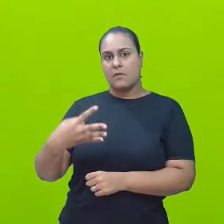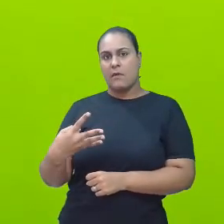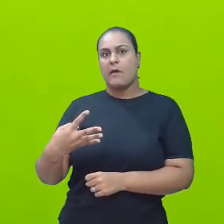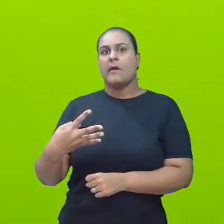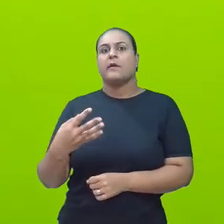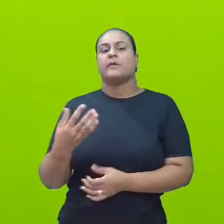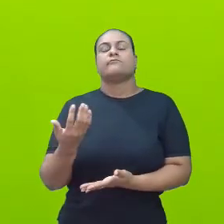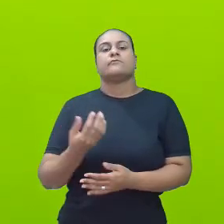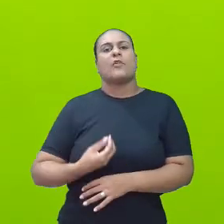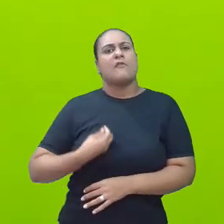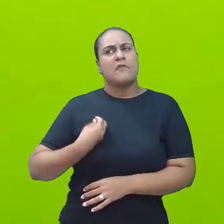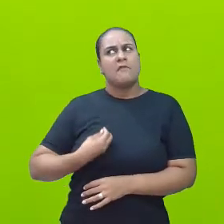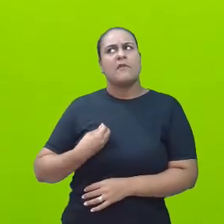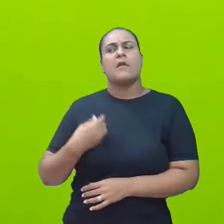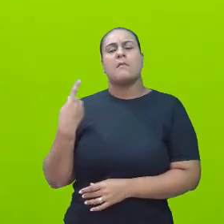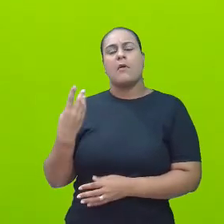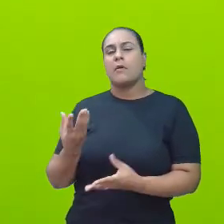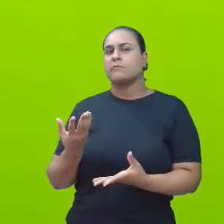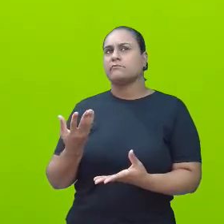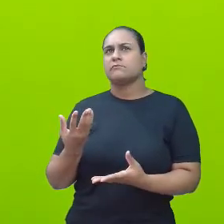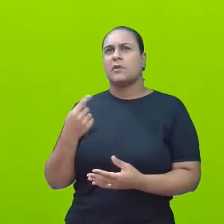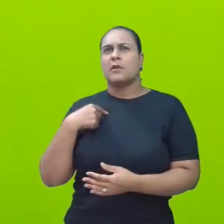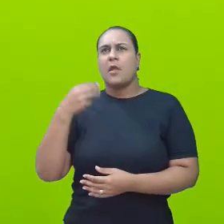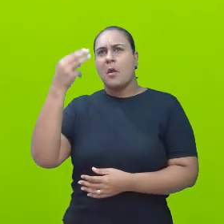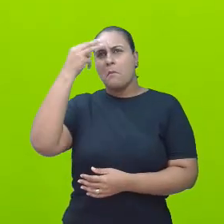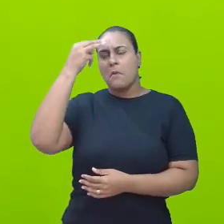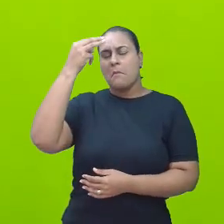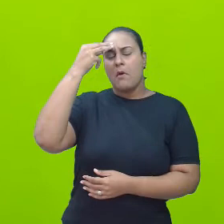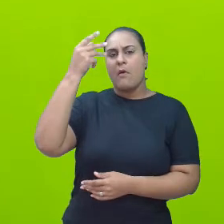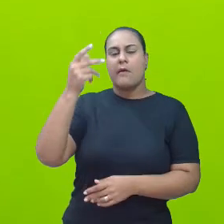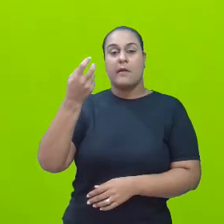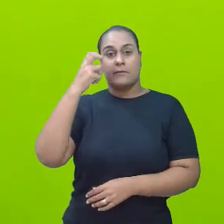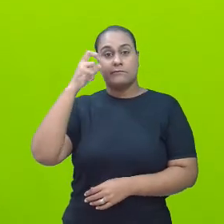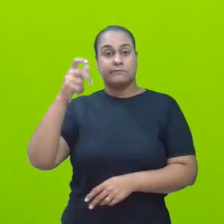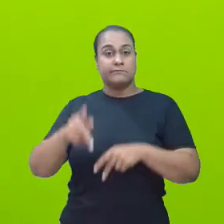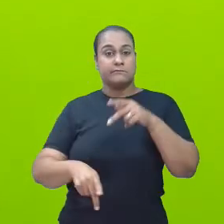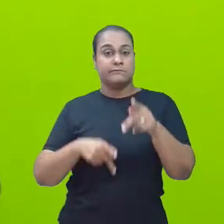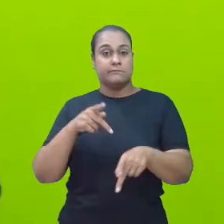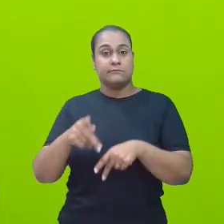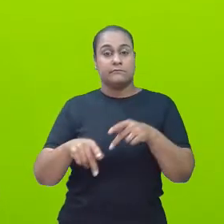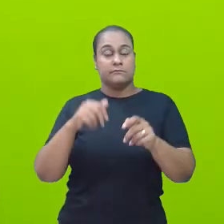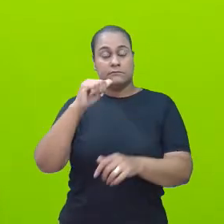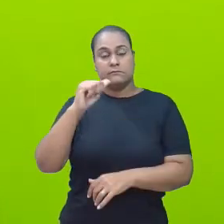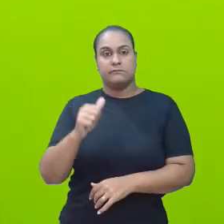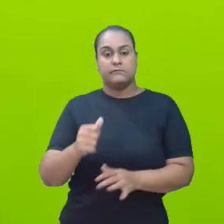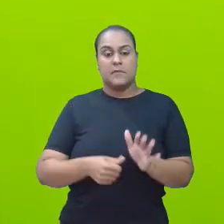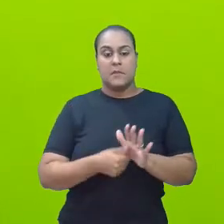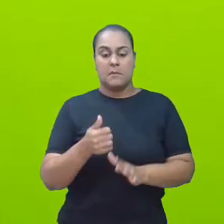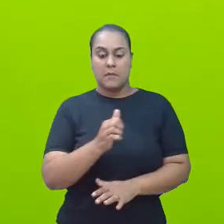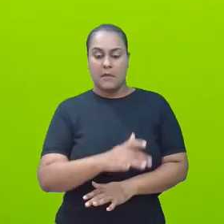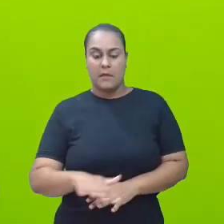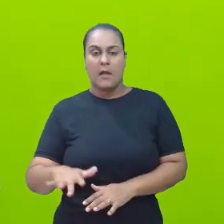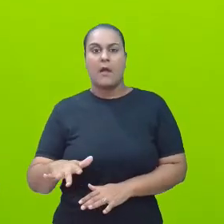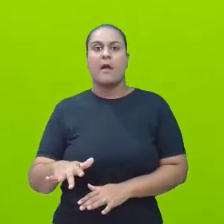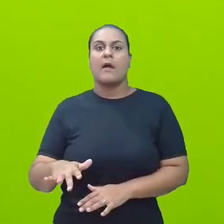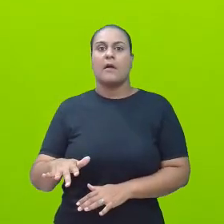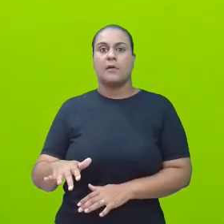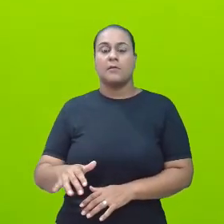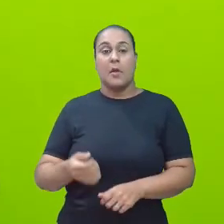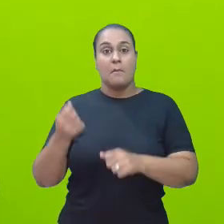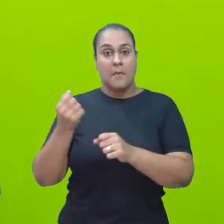assim da arte popular, né, primeiro na primeira infância, né, dos